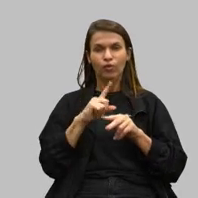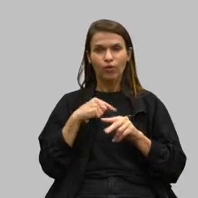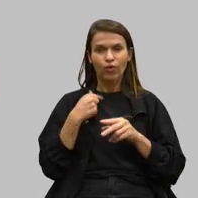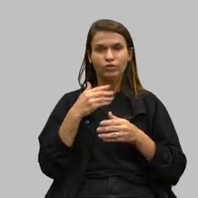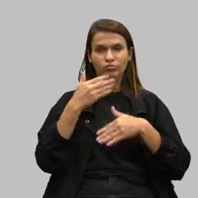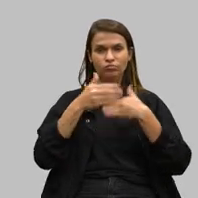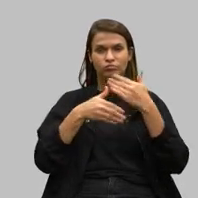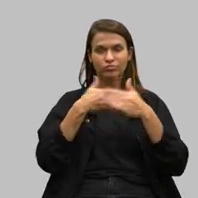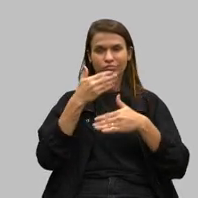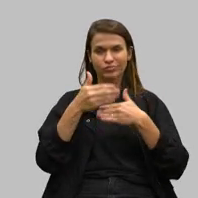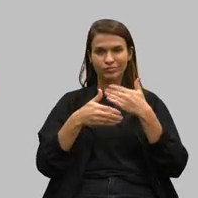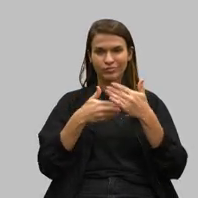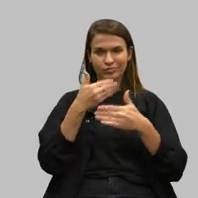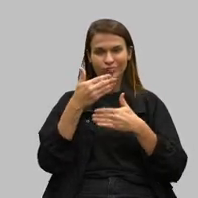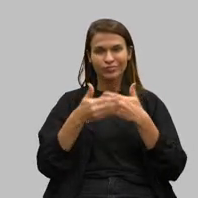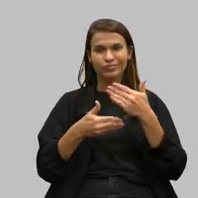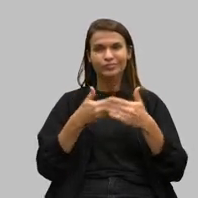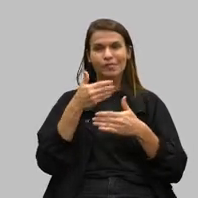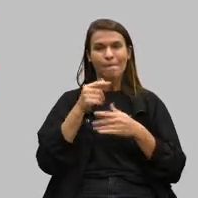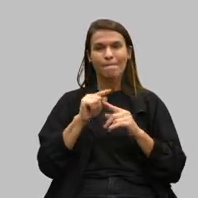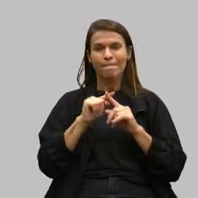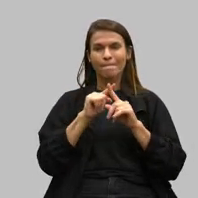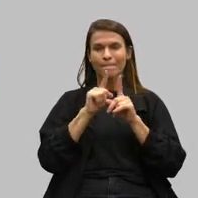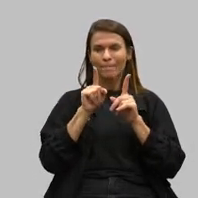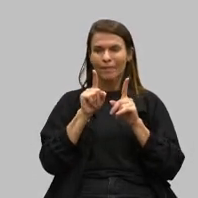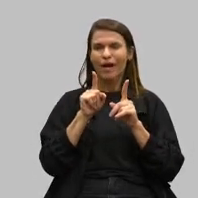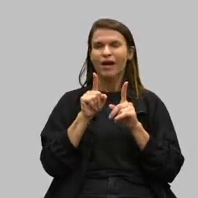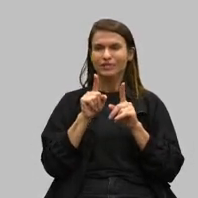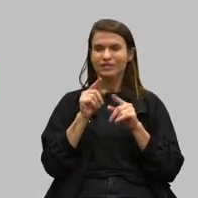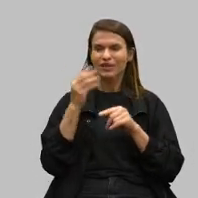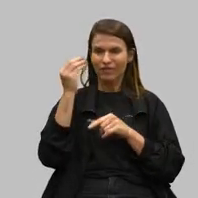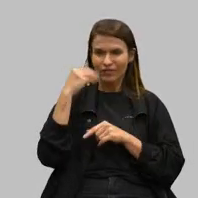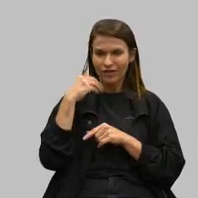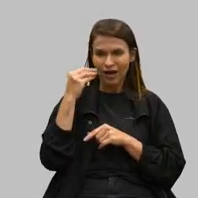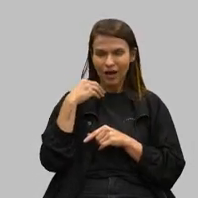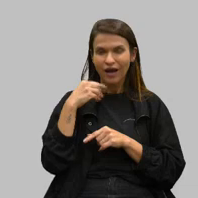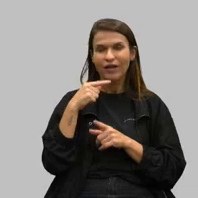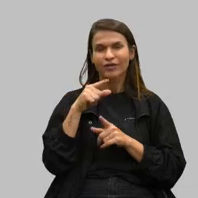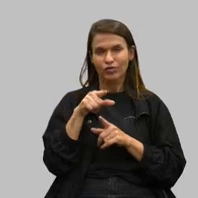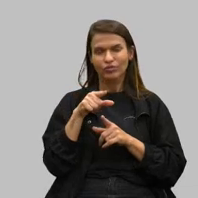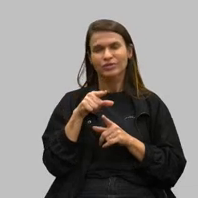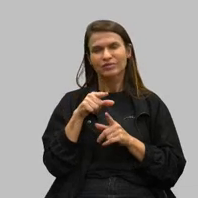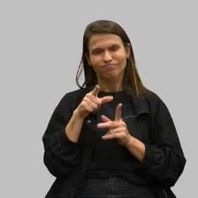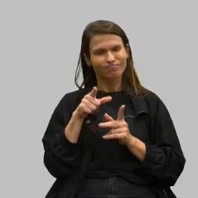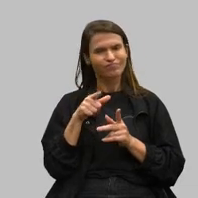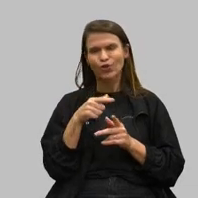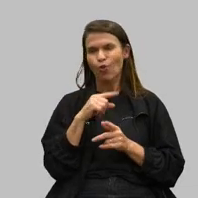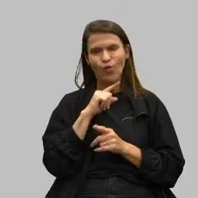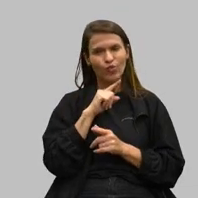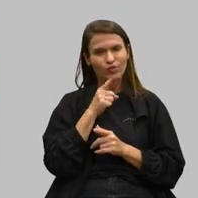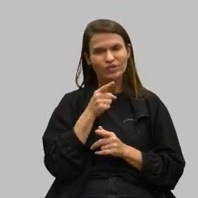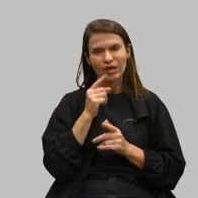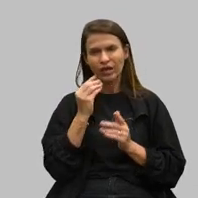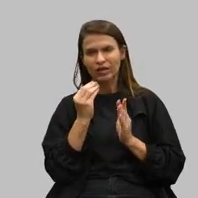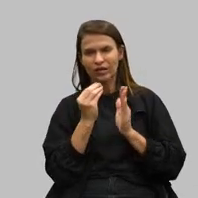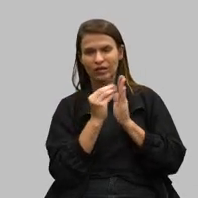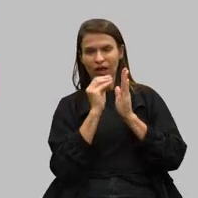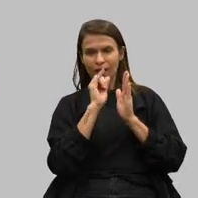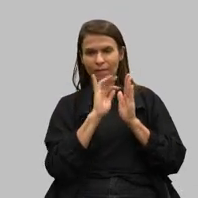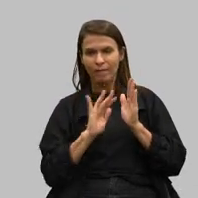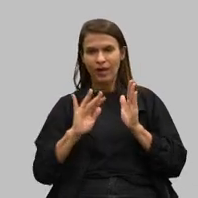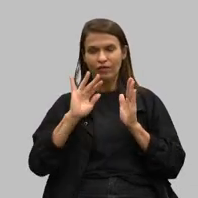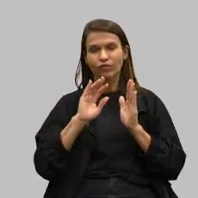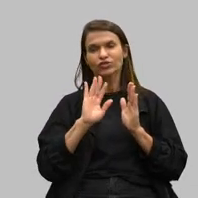Ferrari, mas ainda estamos vivendo com um tanque de fusca, que é o sistema. Ele ainda é precário, não consegue anexar imagens, foi